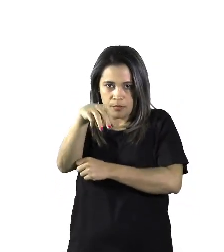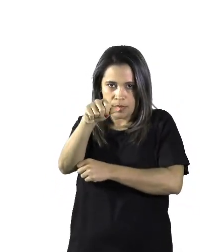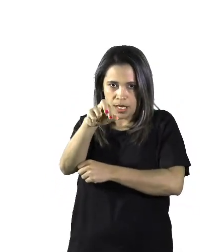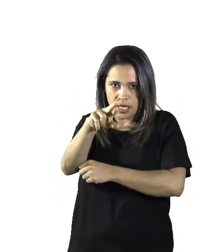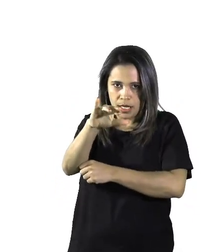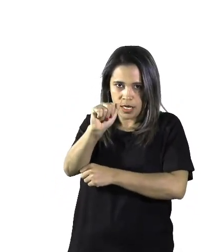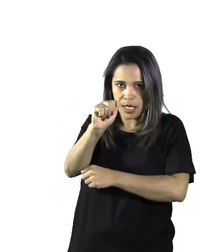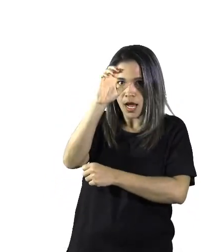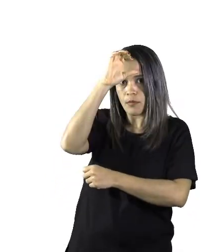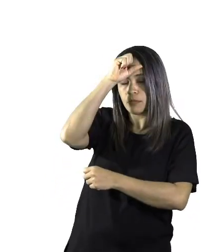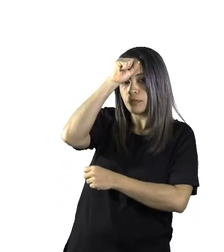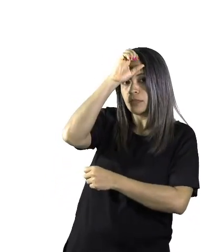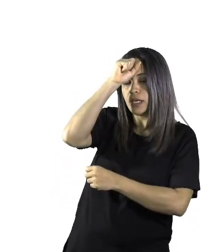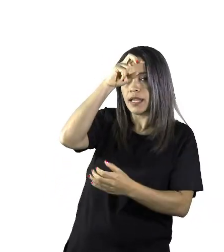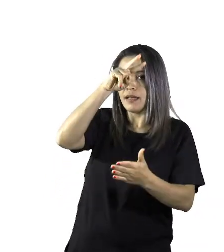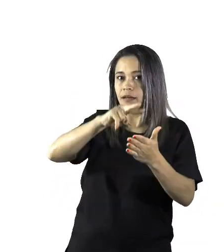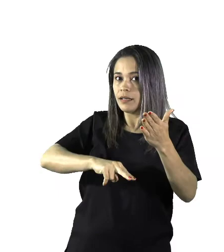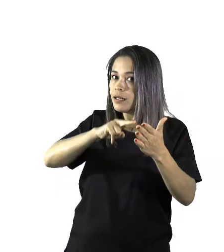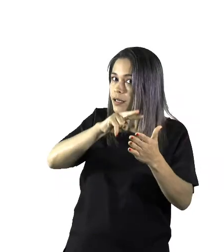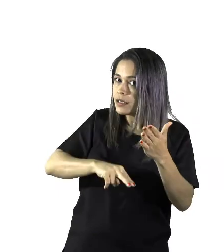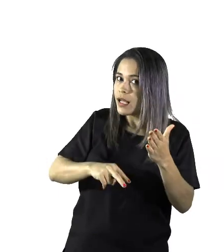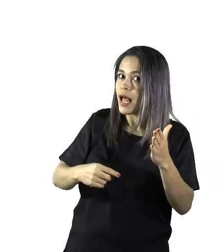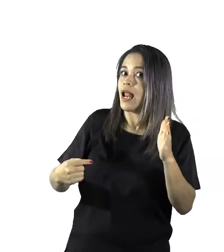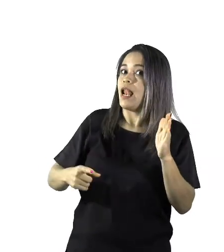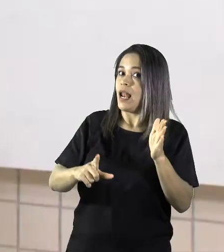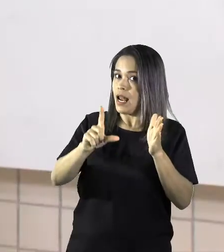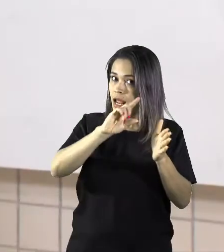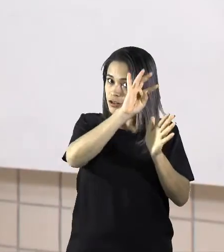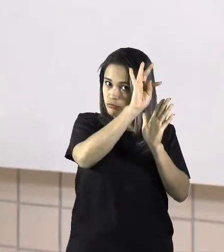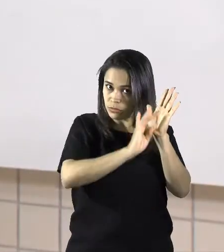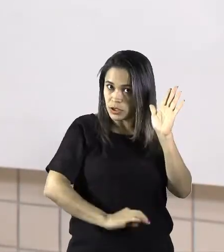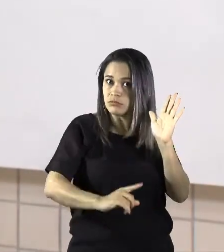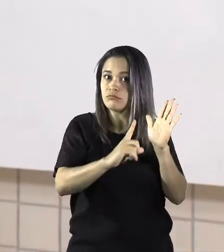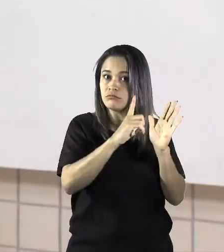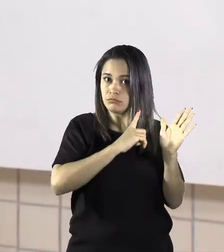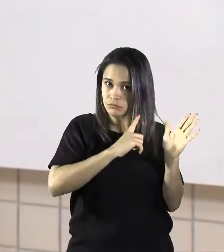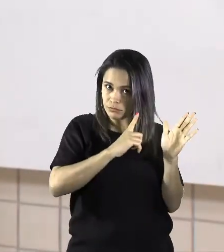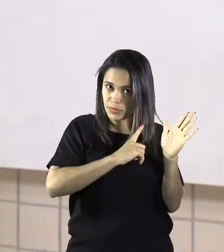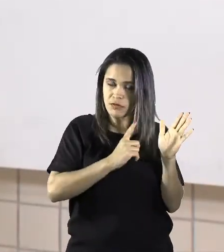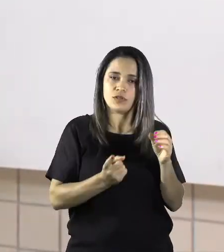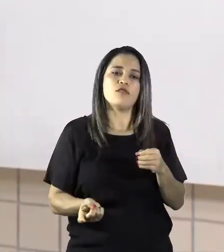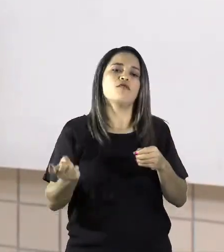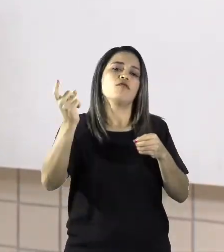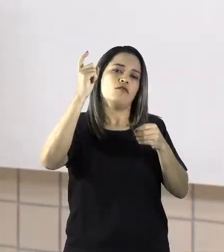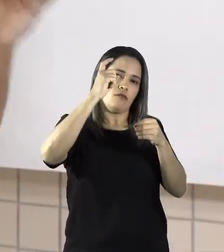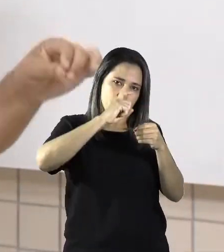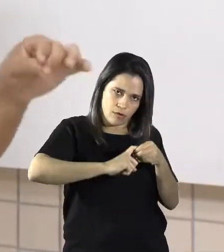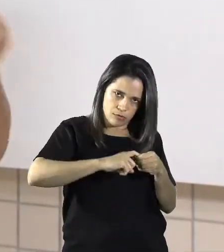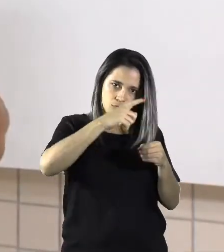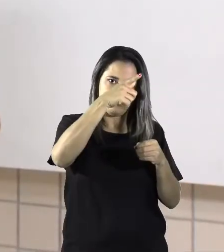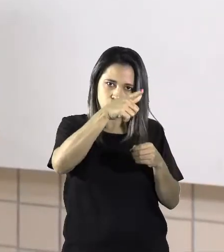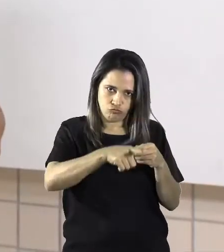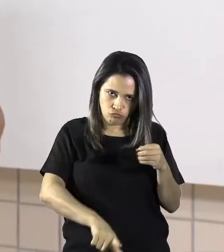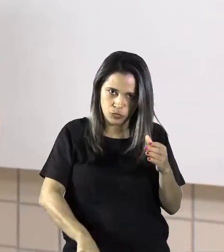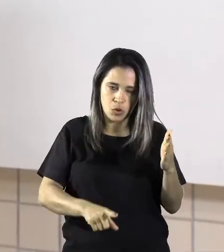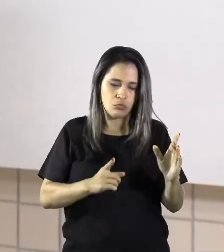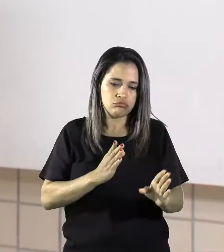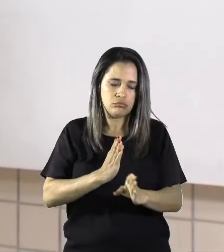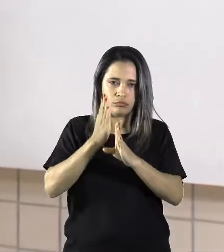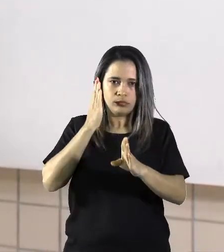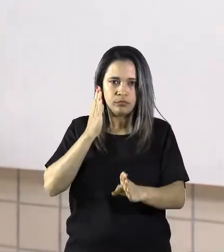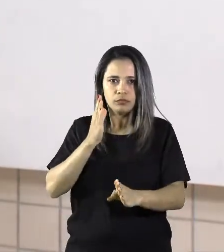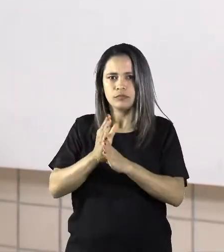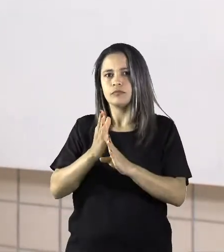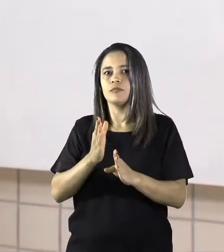ler? Lá na biografia também tem. Então você vai voltar lá no texto e